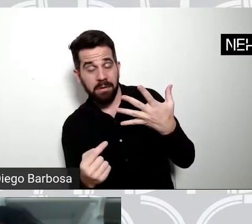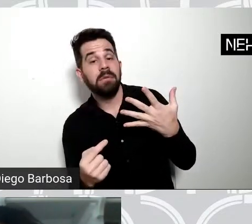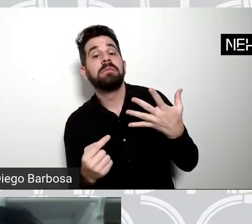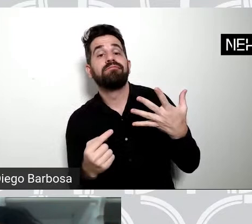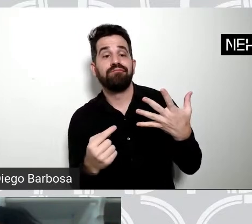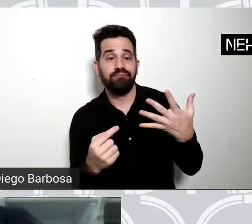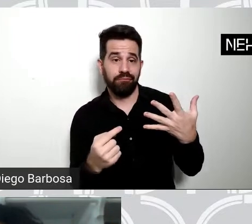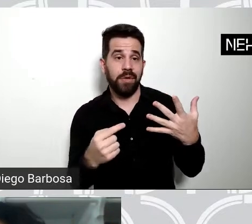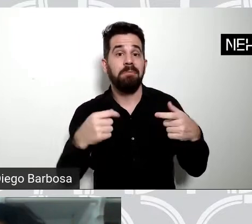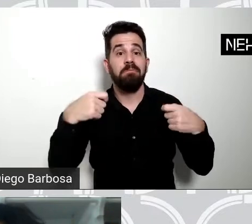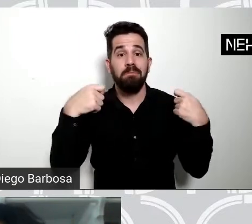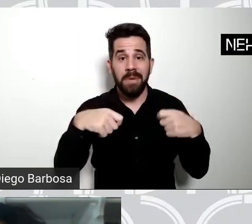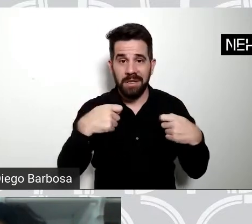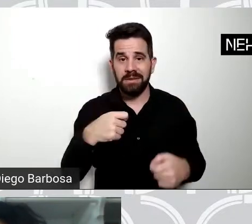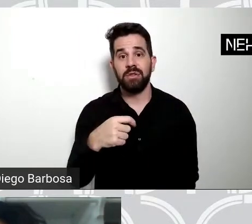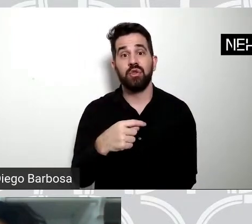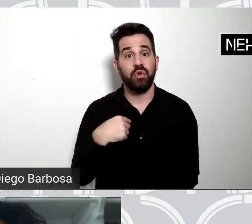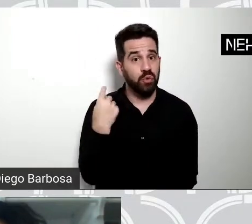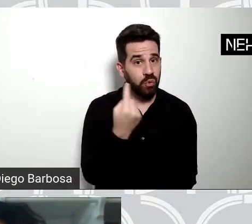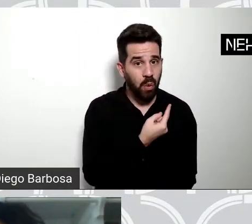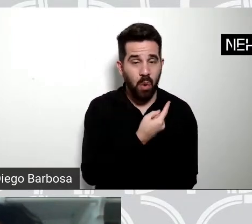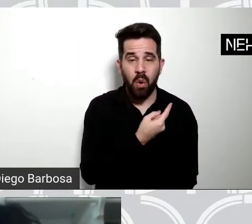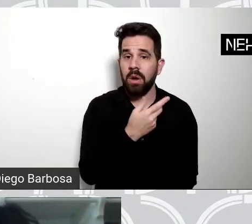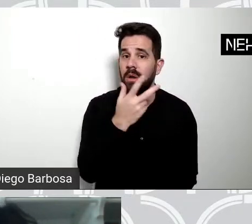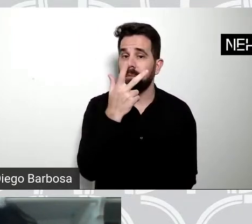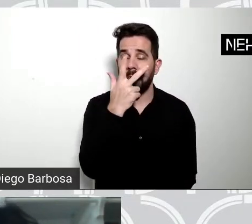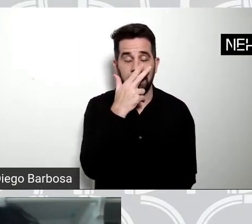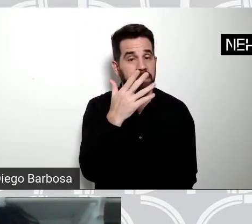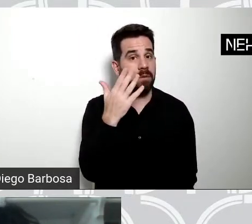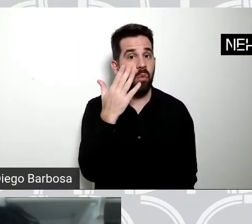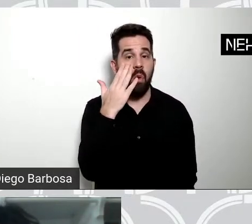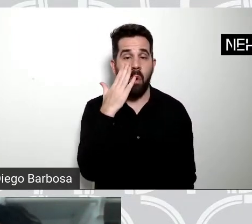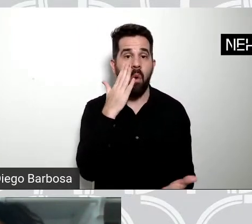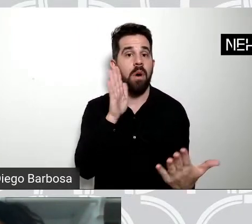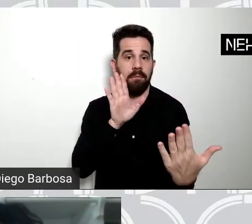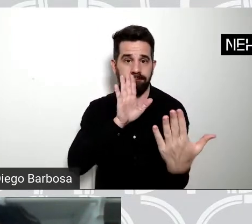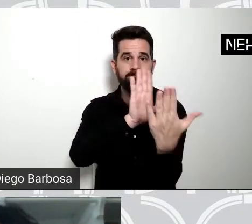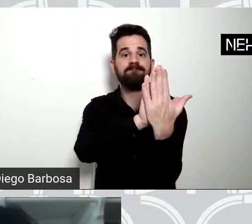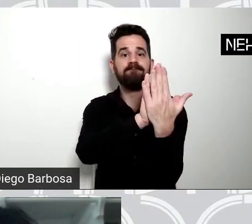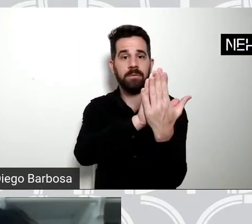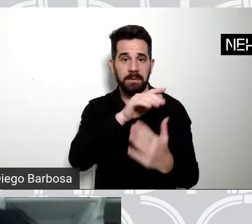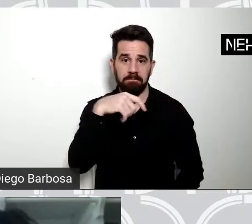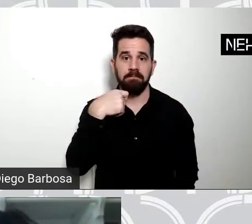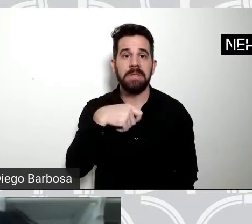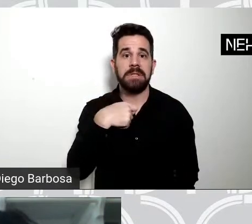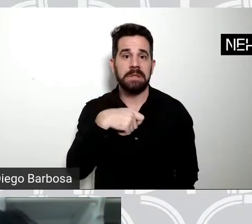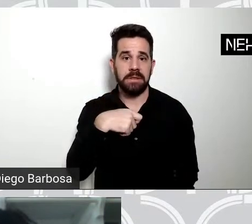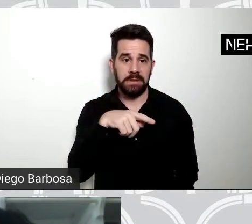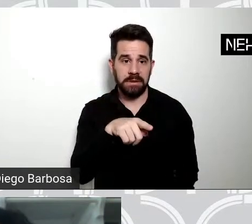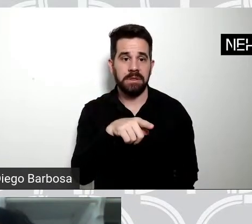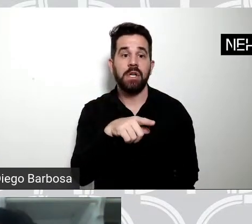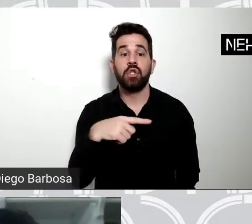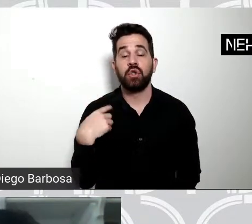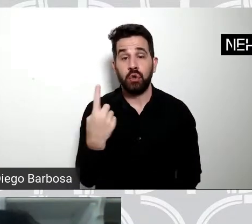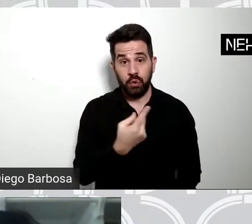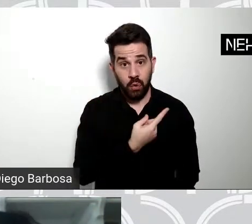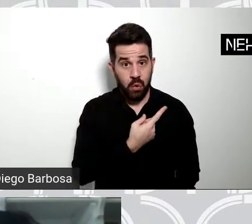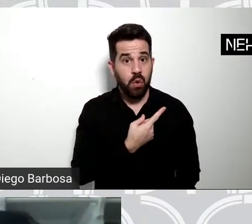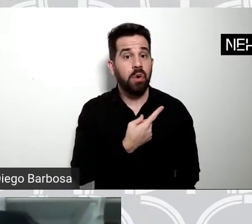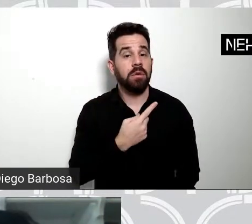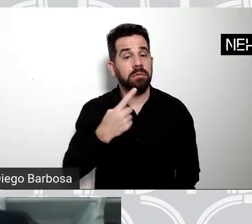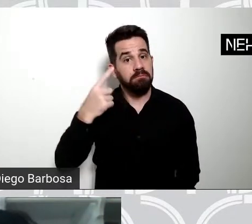de frente, de forma que nós possamos todos, em conjunto, construir outras narrativas para as